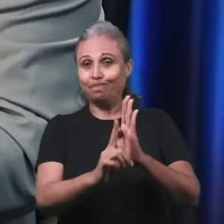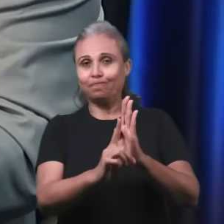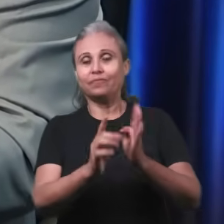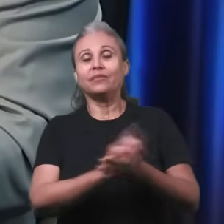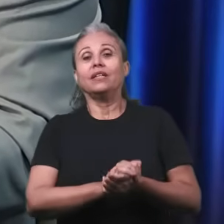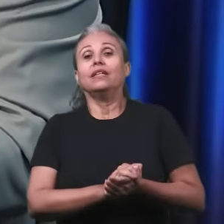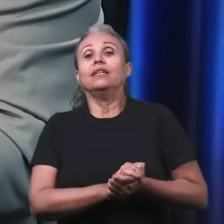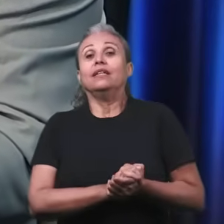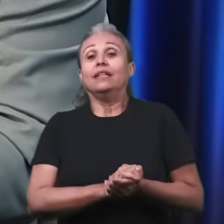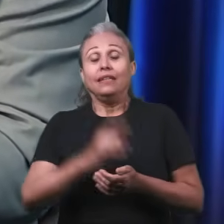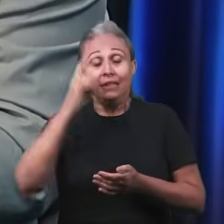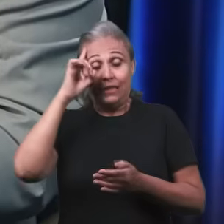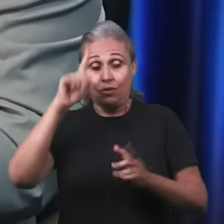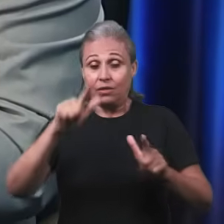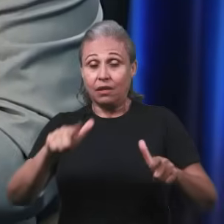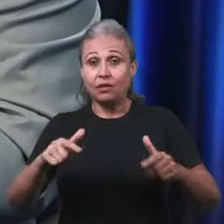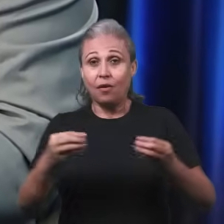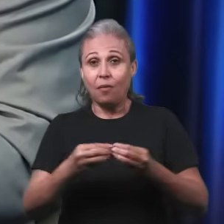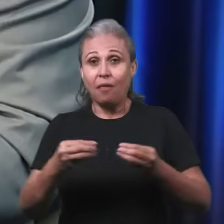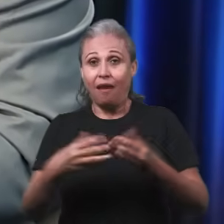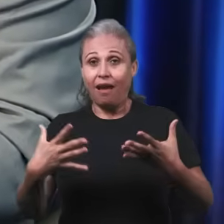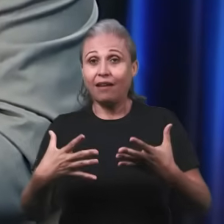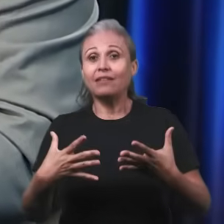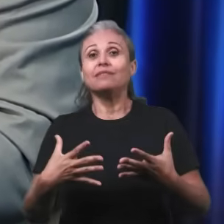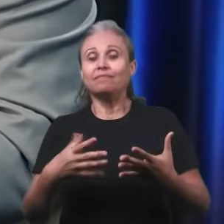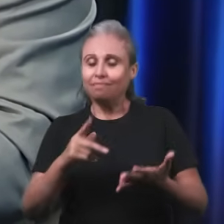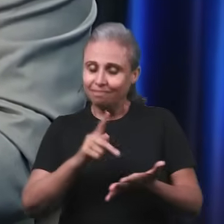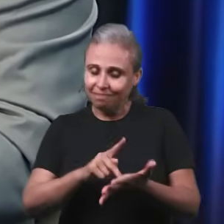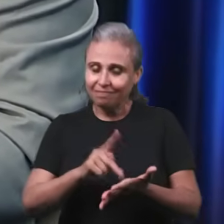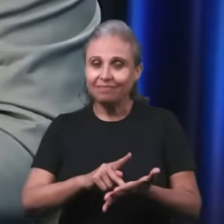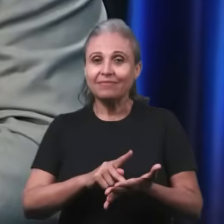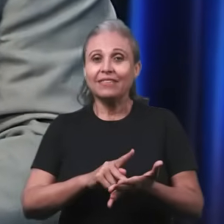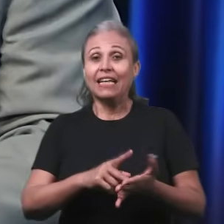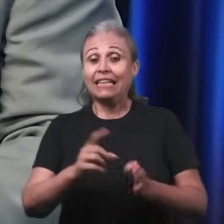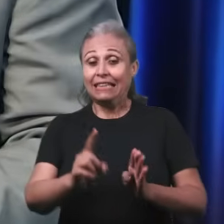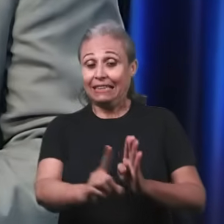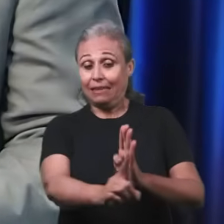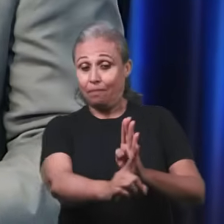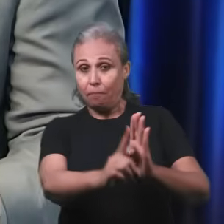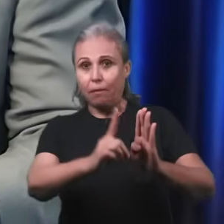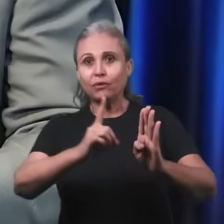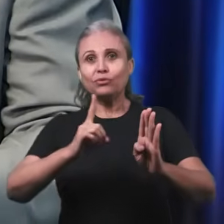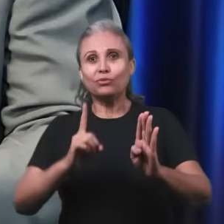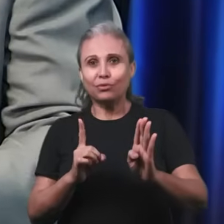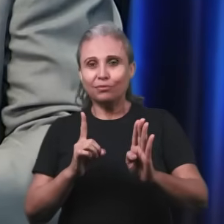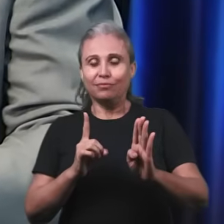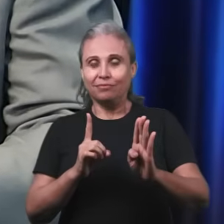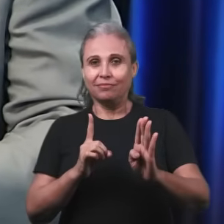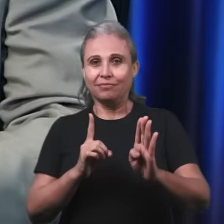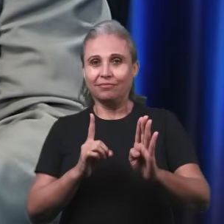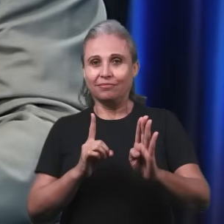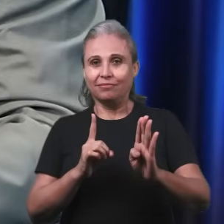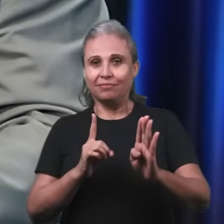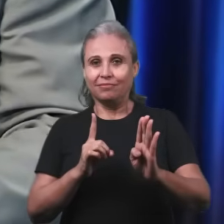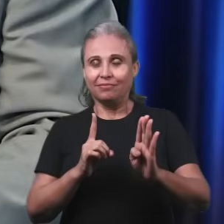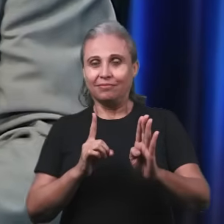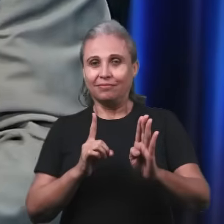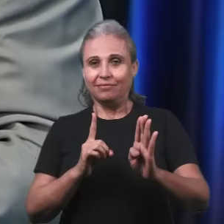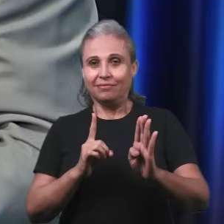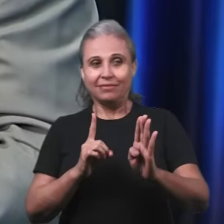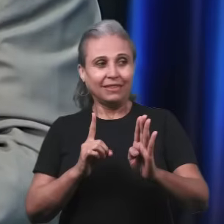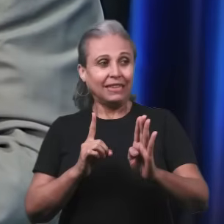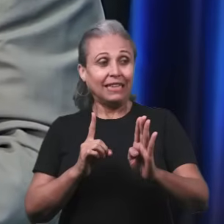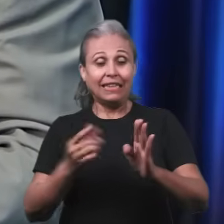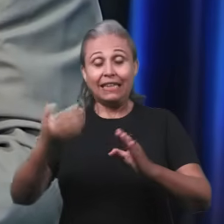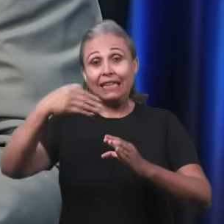louvando, glorificando a Deus. Lá dentro, a palavra fala que todos se ajuntaram a ele